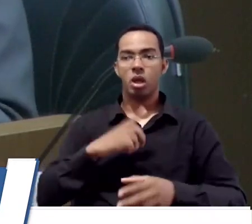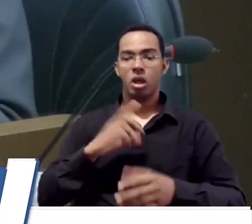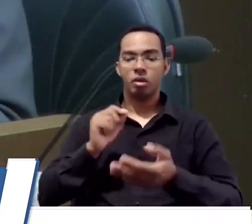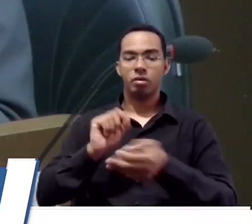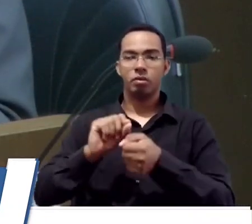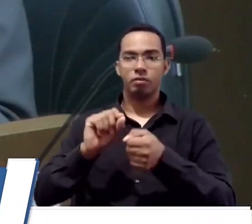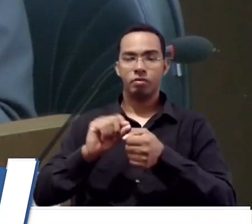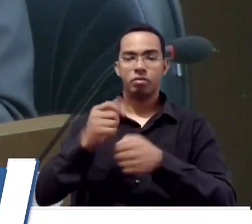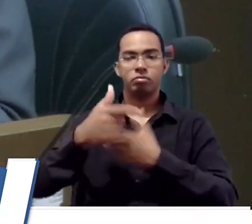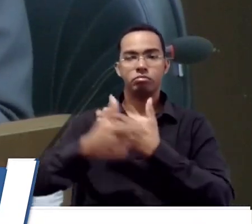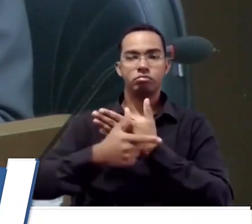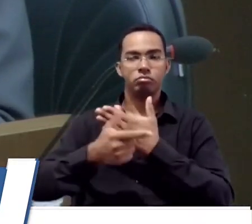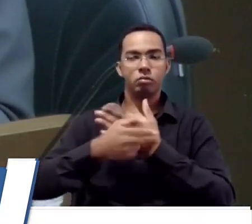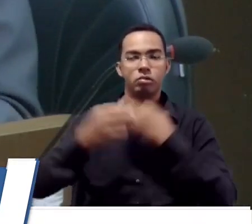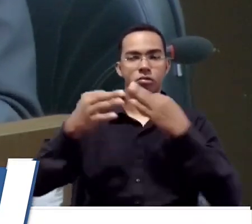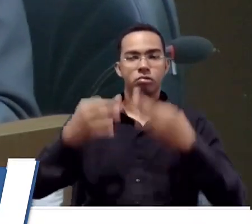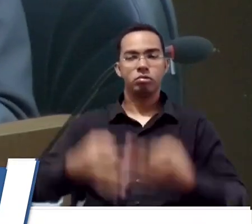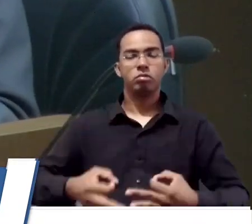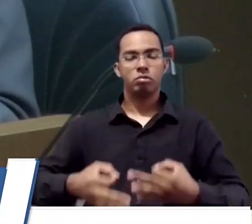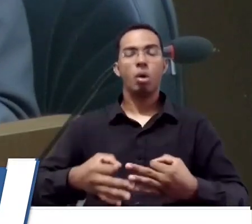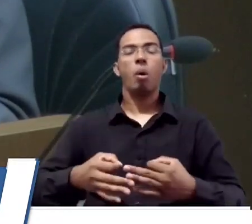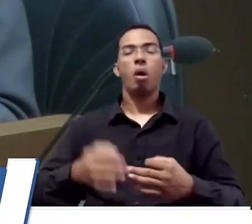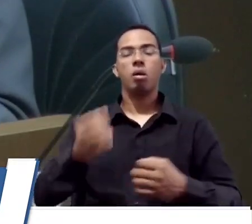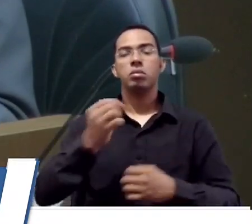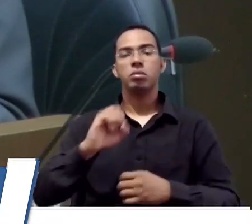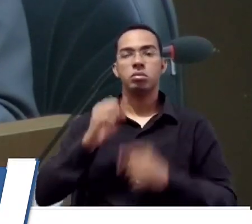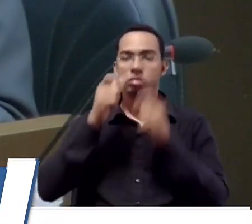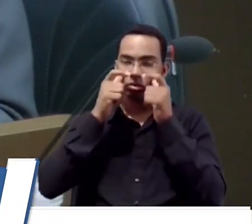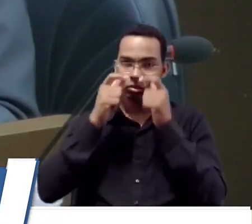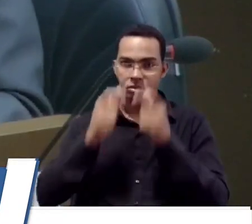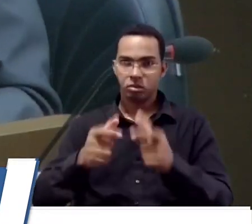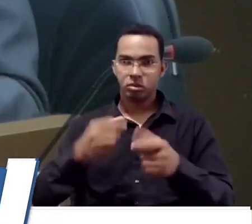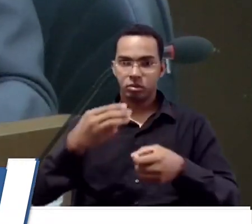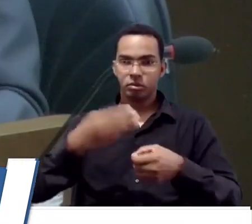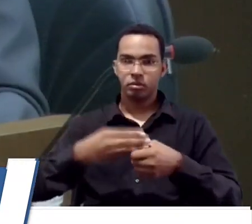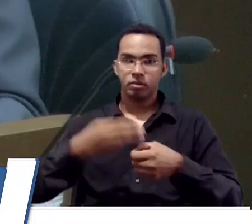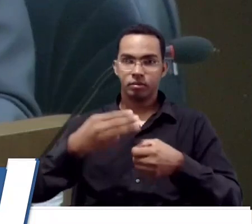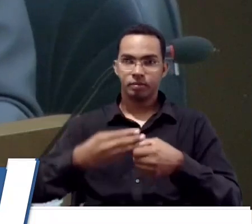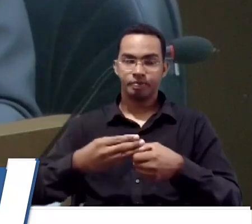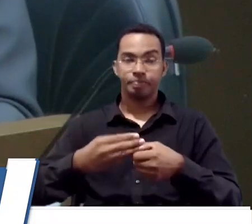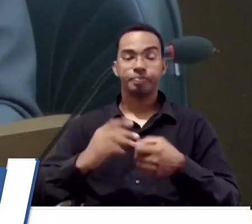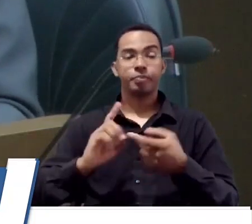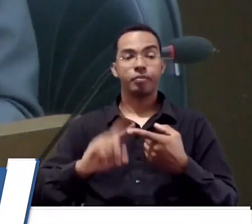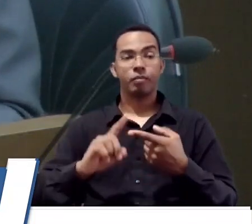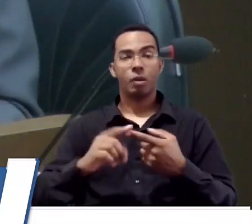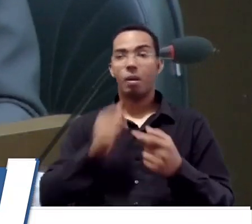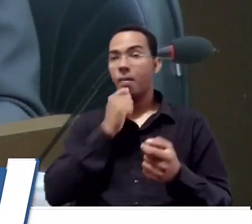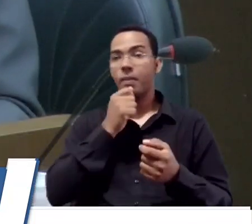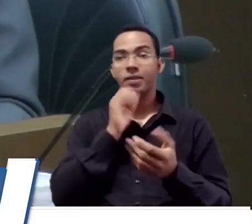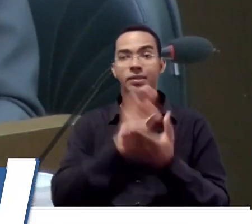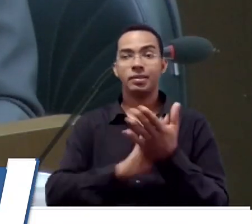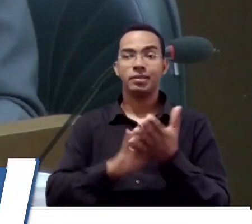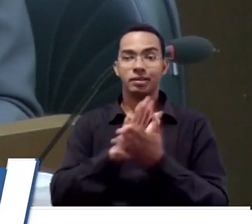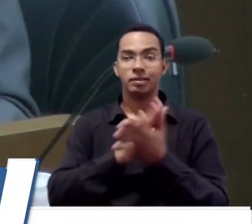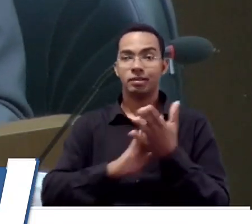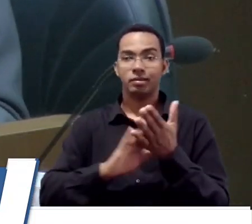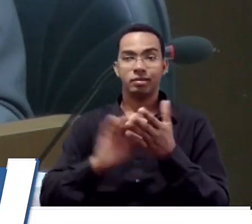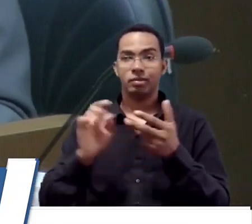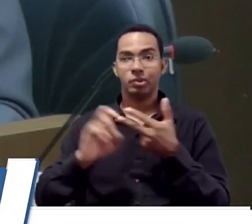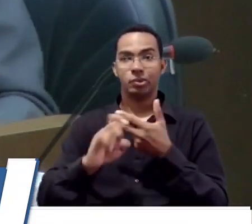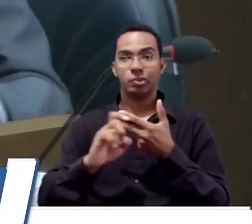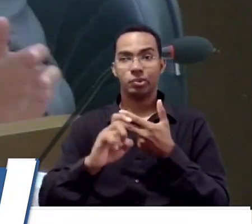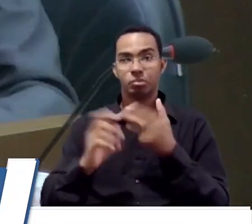seu papel, que é sim defender os interesses do município. Ainda como não chegou nada do Executivo para nós